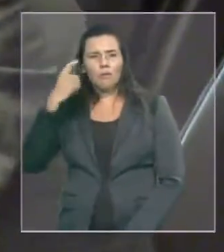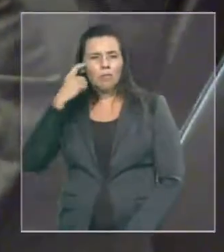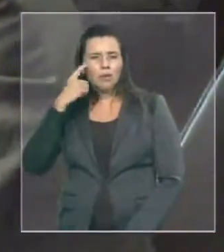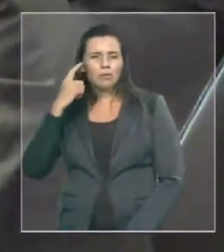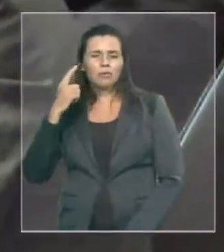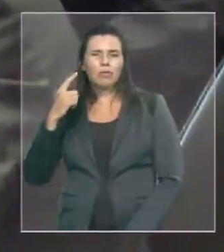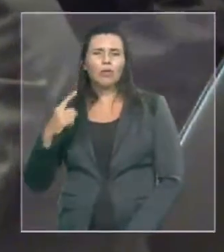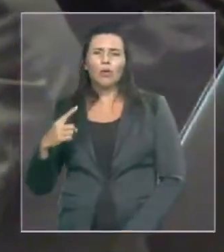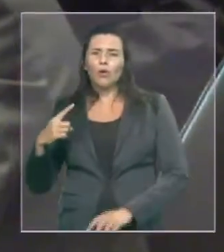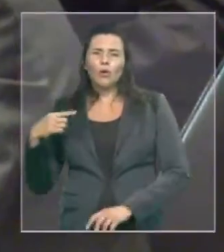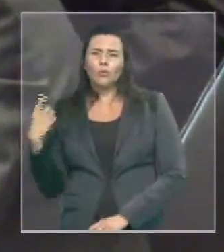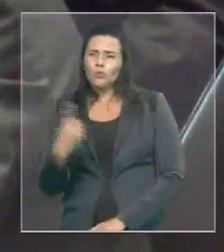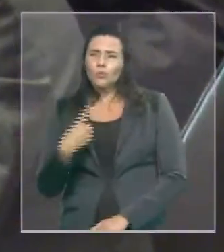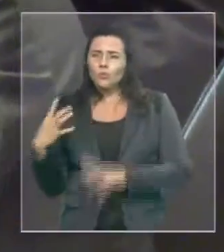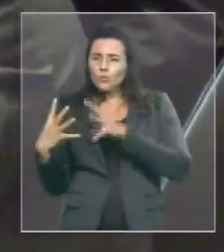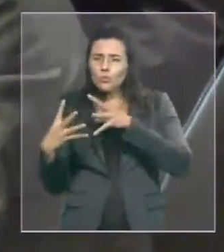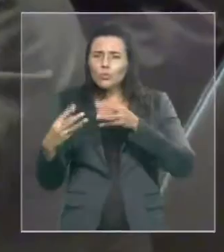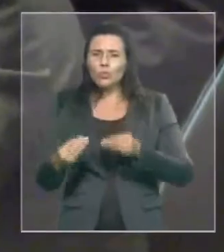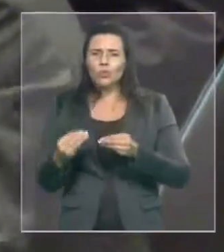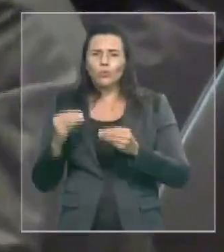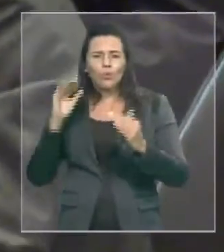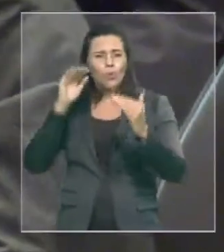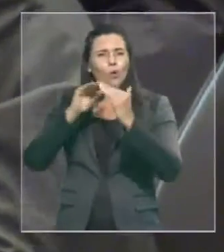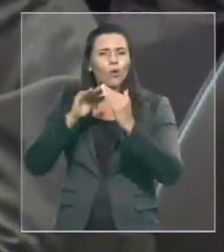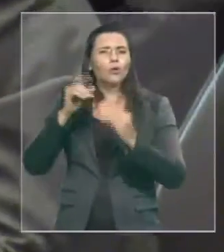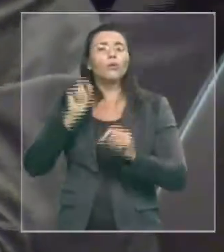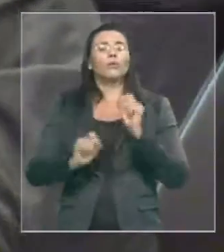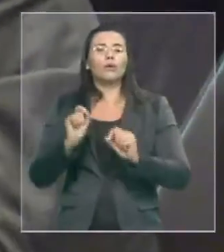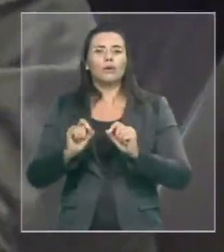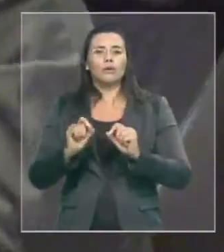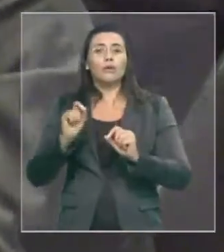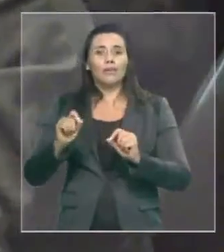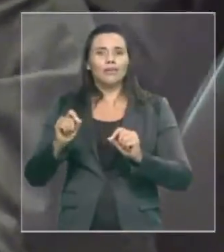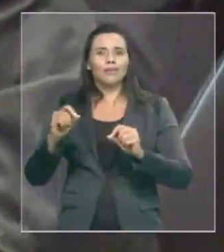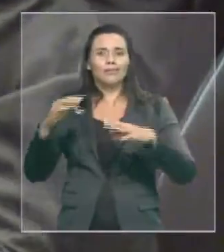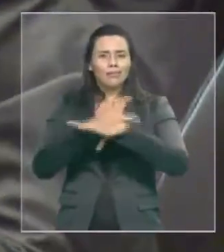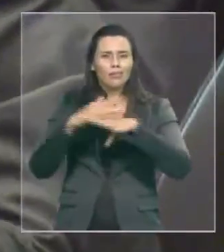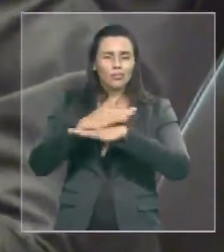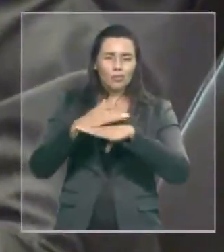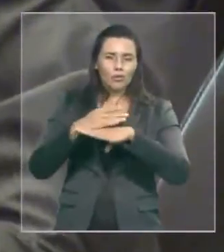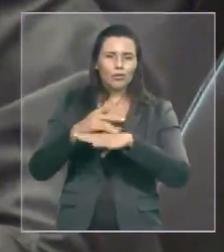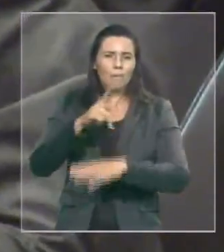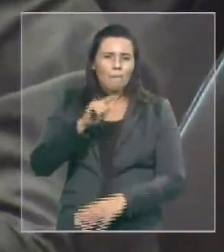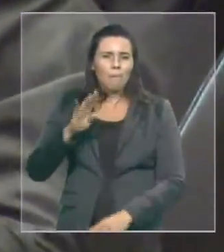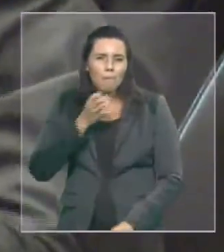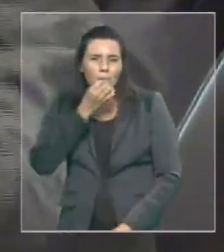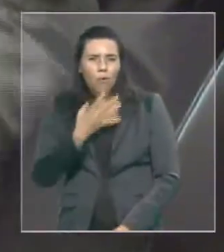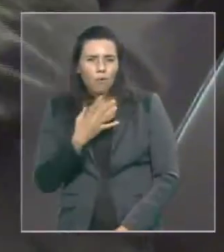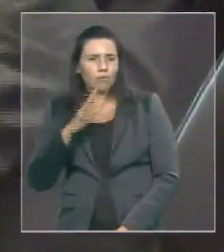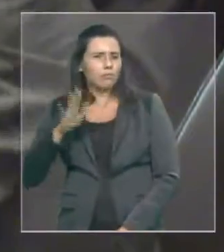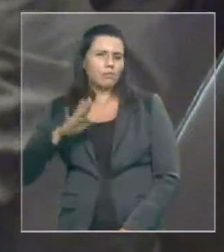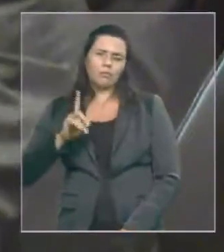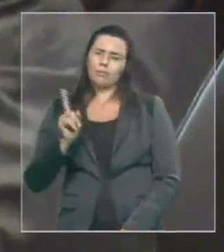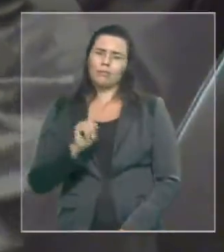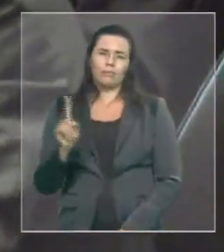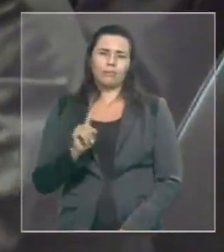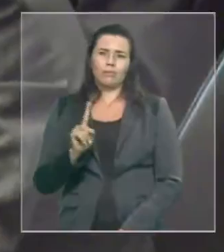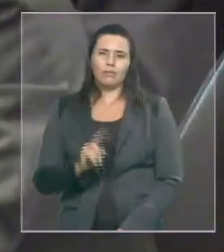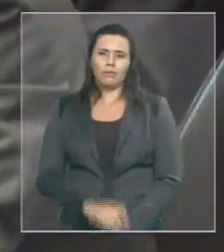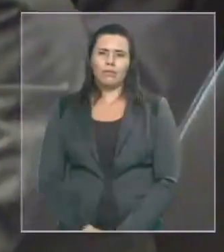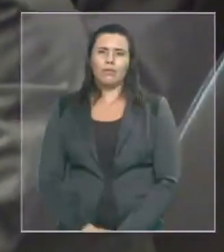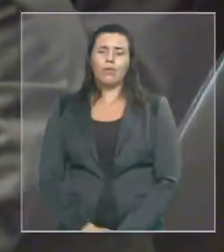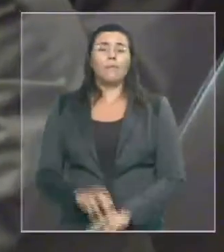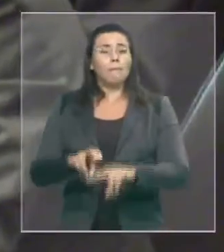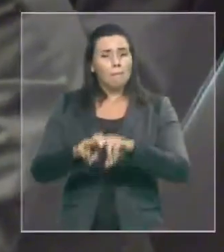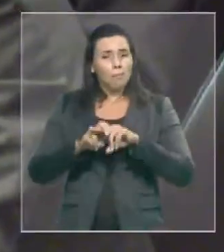bom. Se bom estivesse, não precisaria fazer uma licitação para que exatamente se possa garantir a